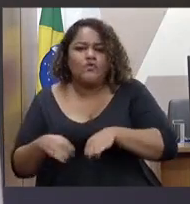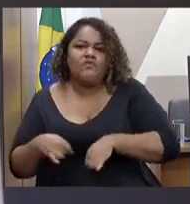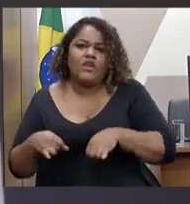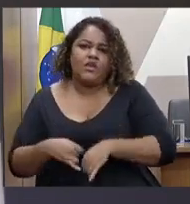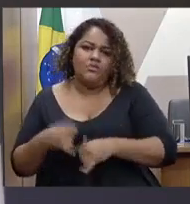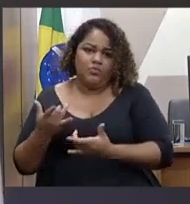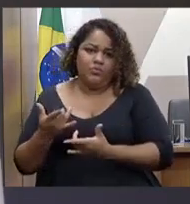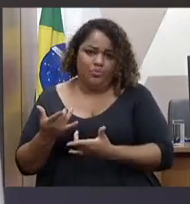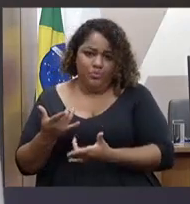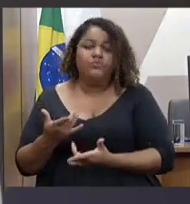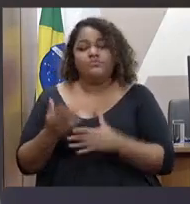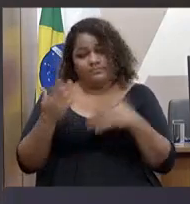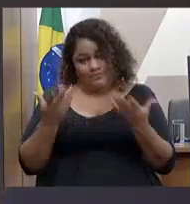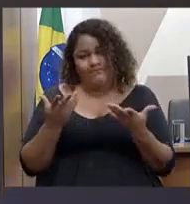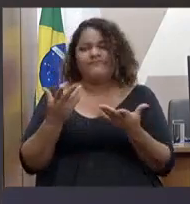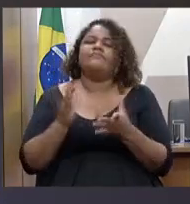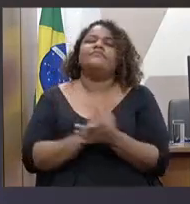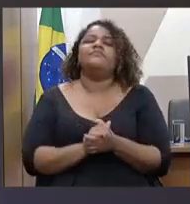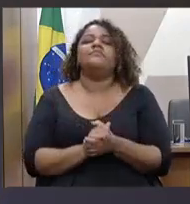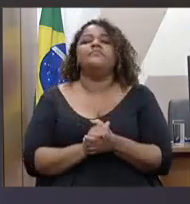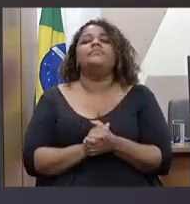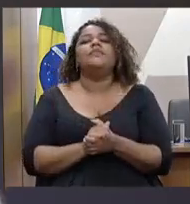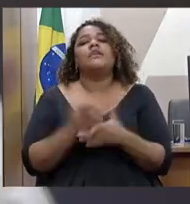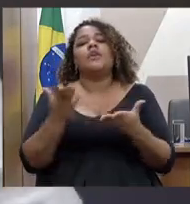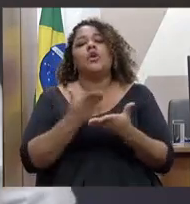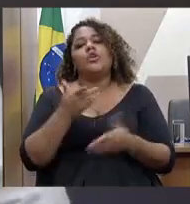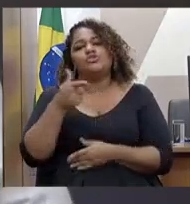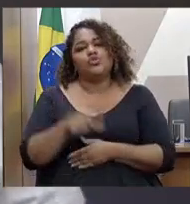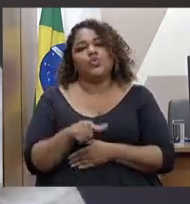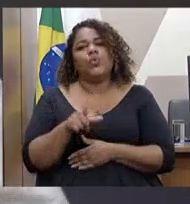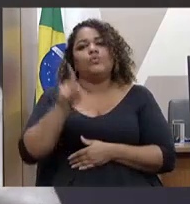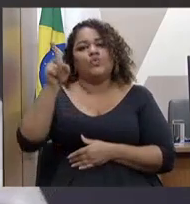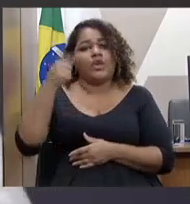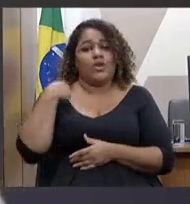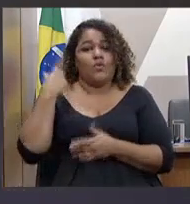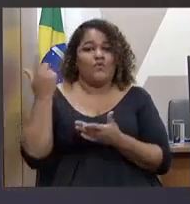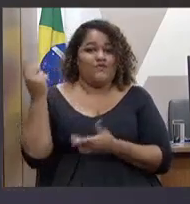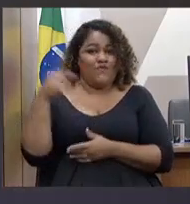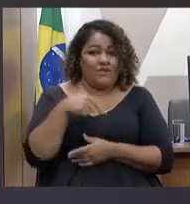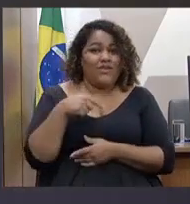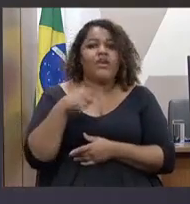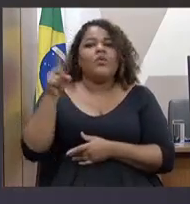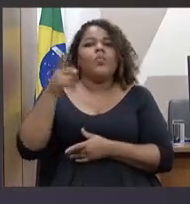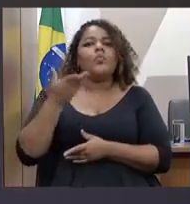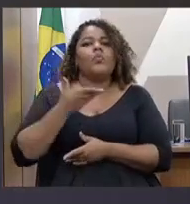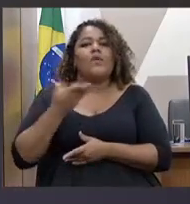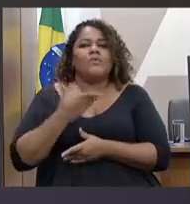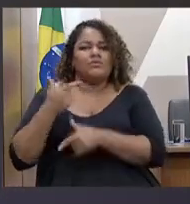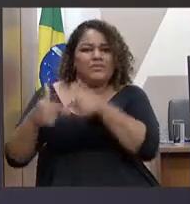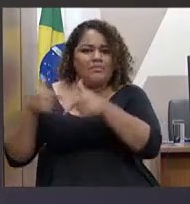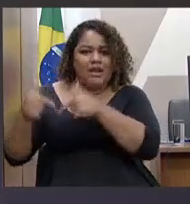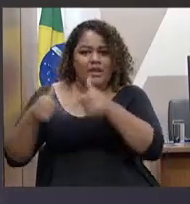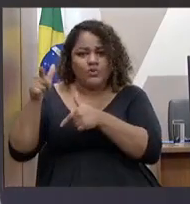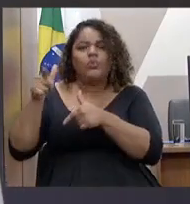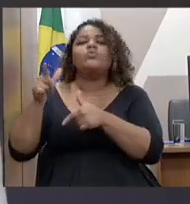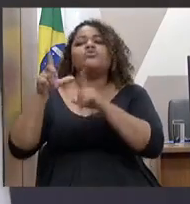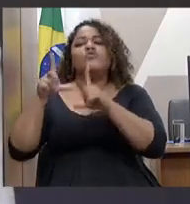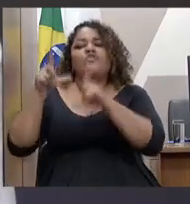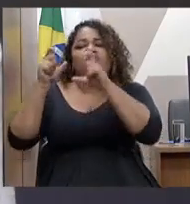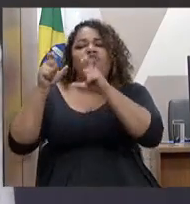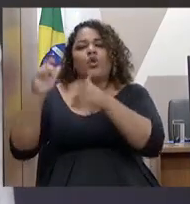novo nós quando eu estava vindo para cá né um trabalhador um colega meu tirou foto e mandou para mim de novo o moleque de 22